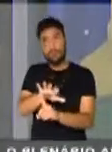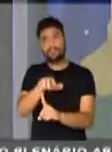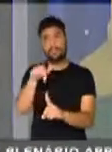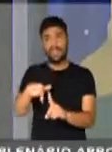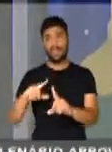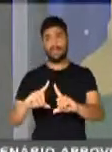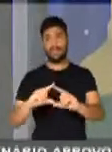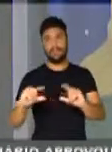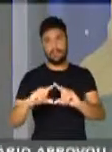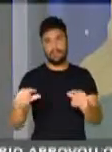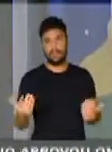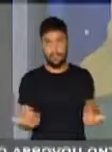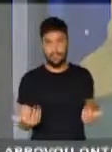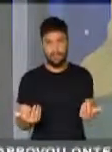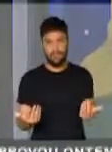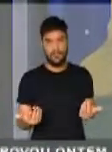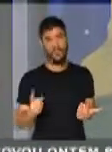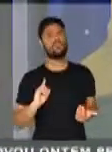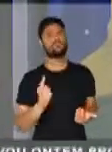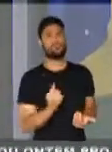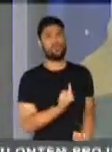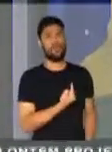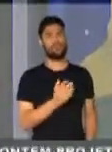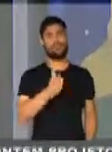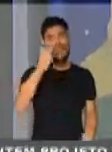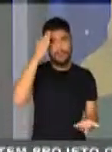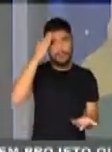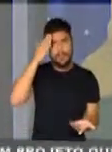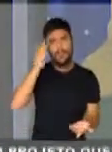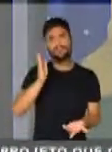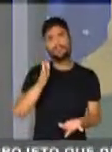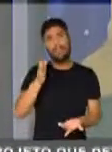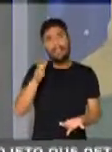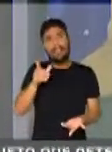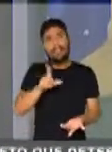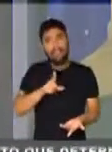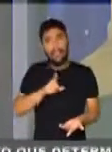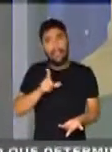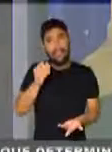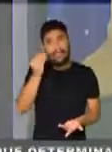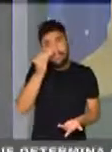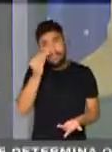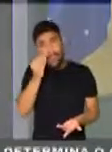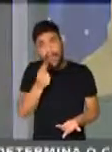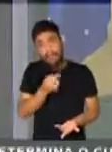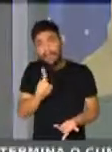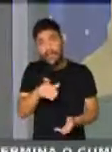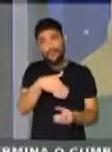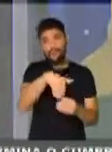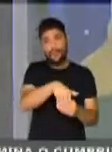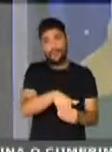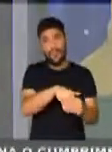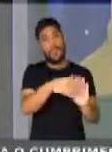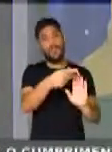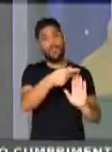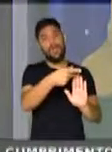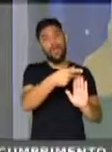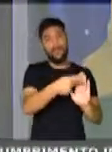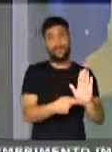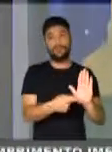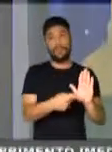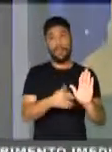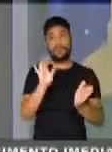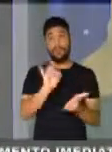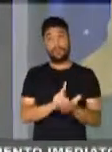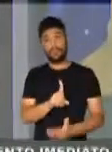aqui ao Distrito Federal. Nós sabemos, né, que há uma tentativa de não se votar o projeto como ele chega do